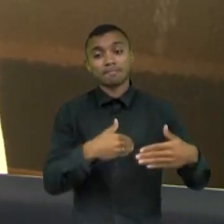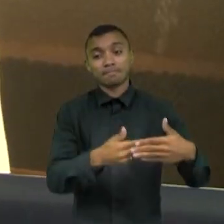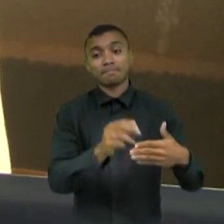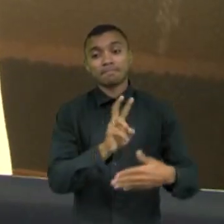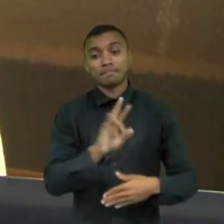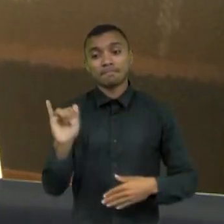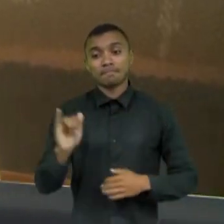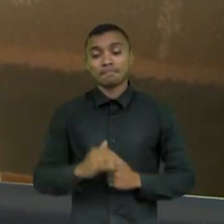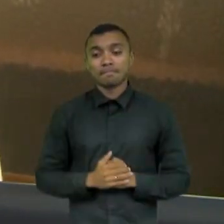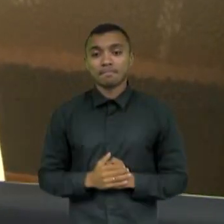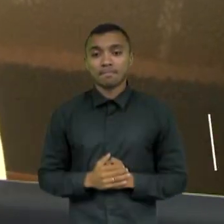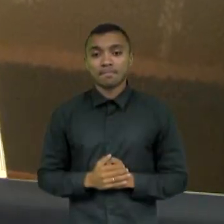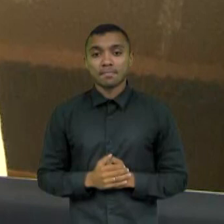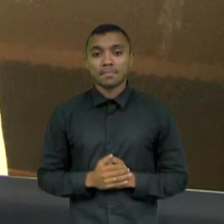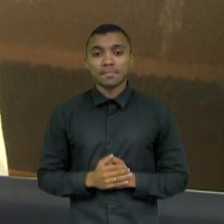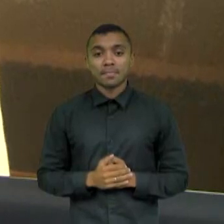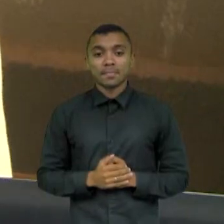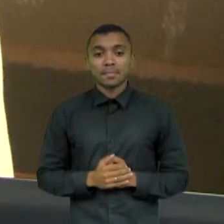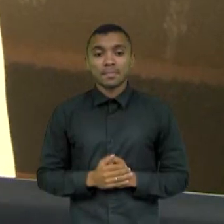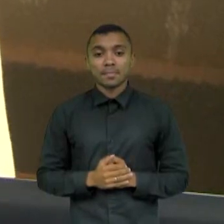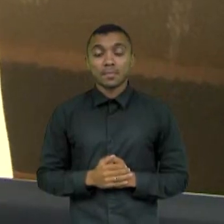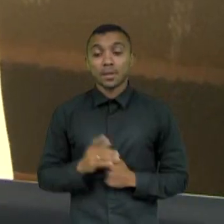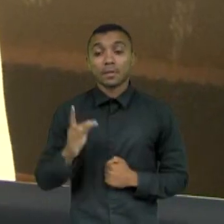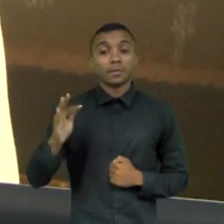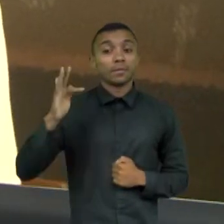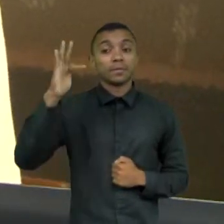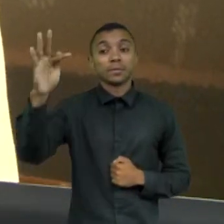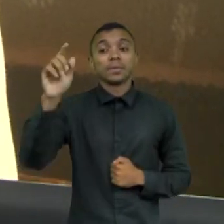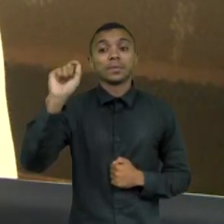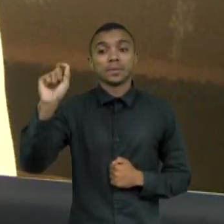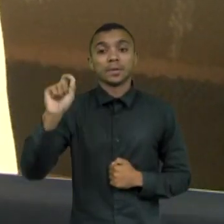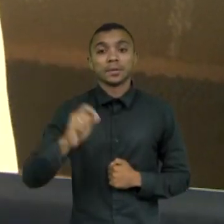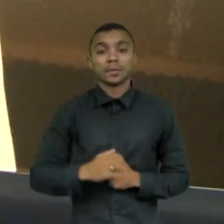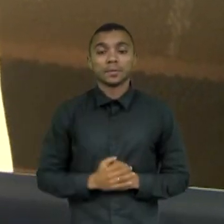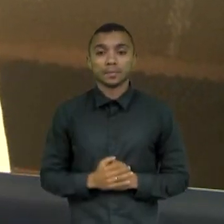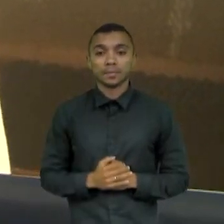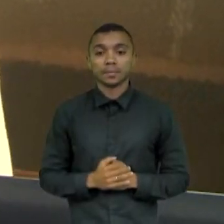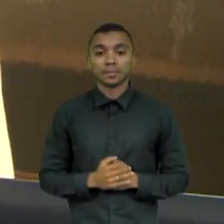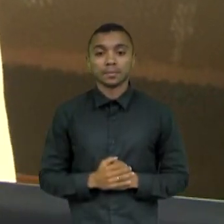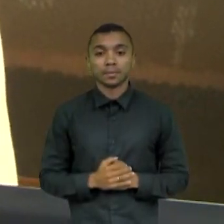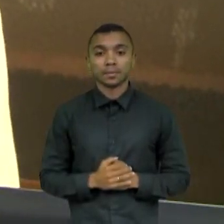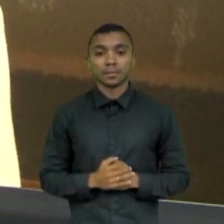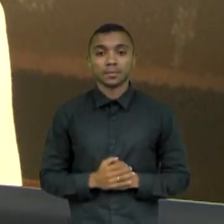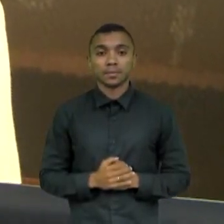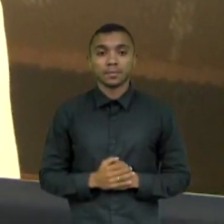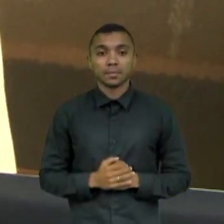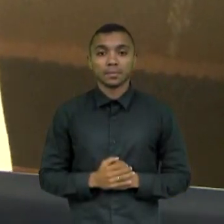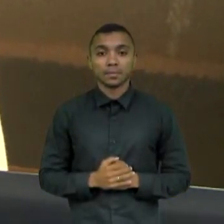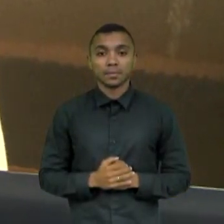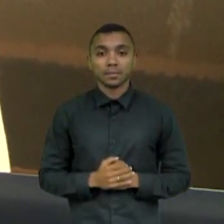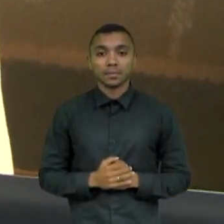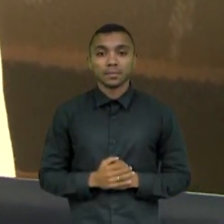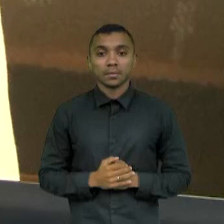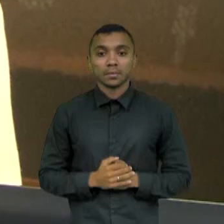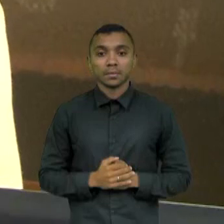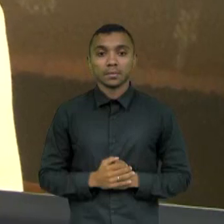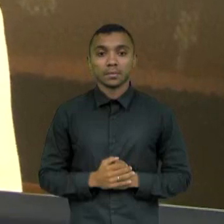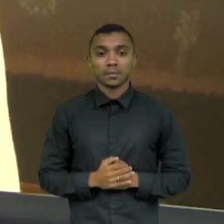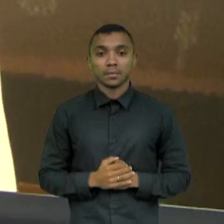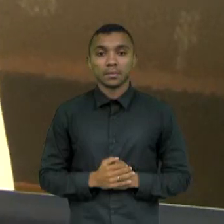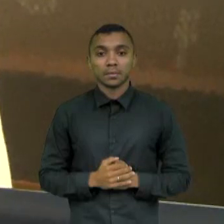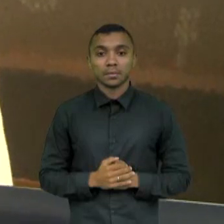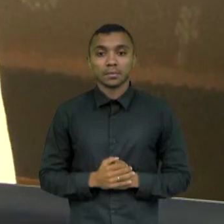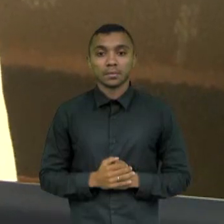tem que olhar o futuro. E o futuro nos mostra que as políticas, sobretudo isso que você acabou de falar, sobre o calçamento,